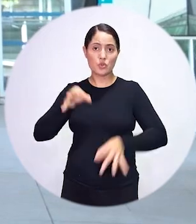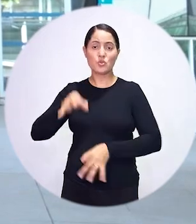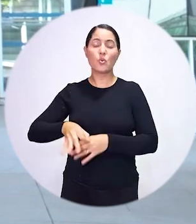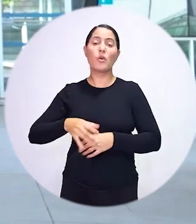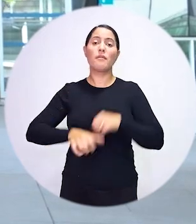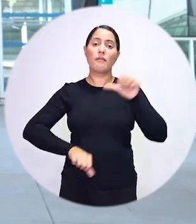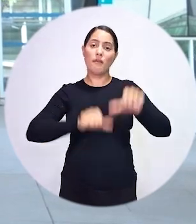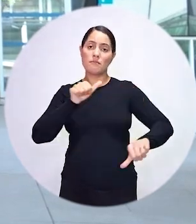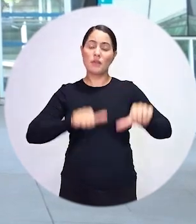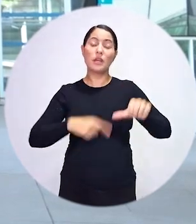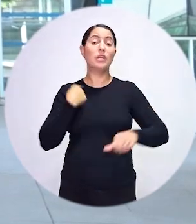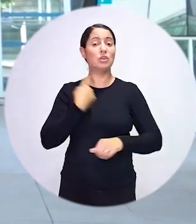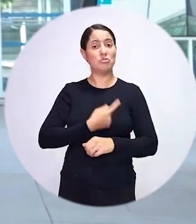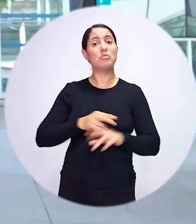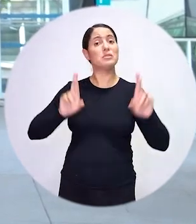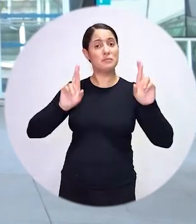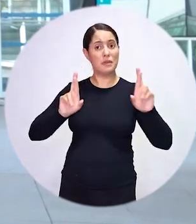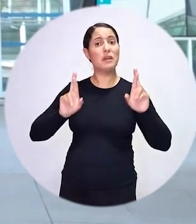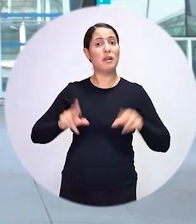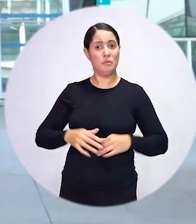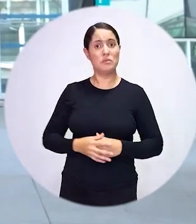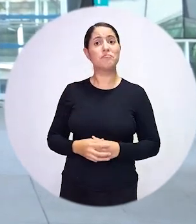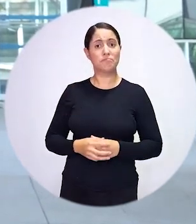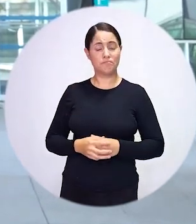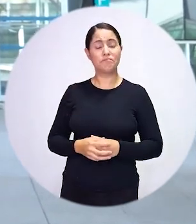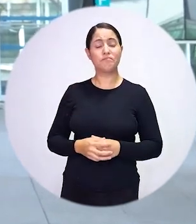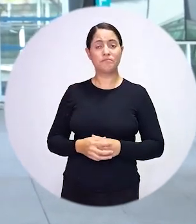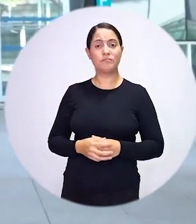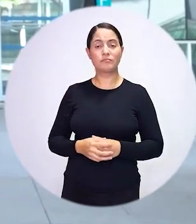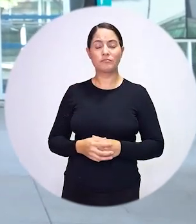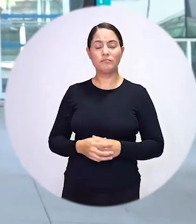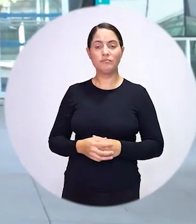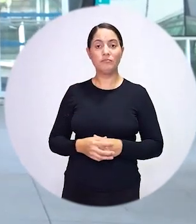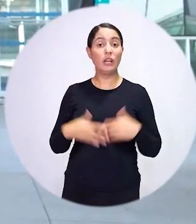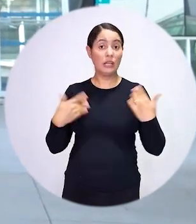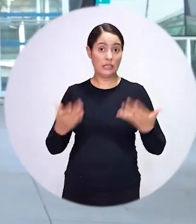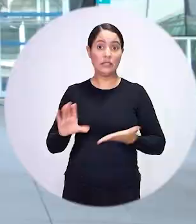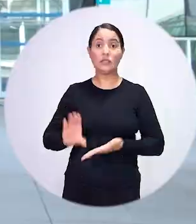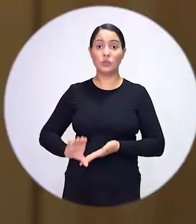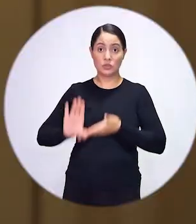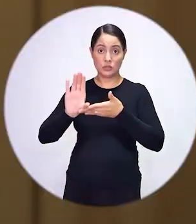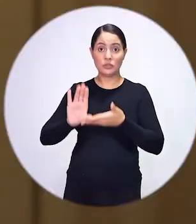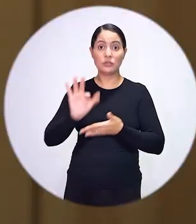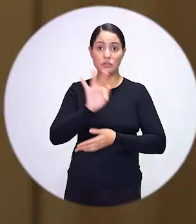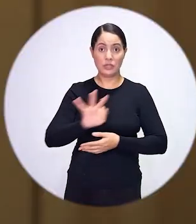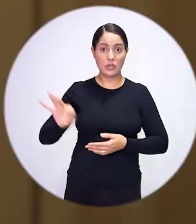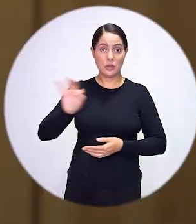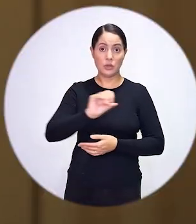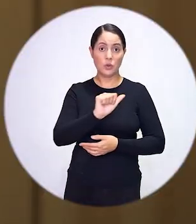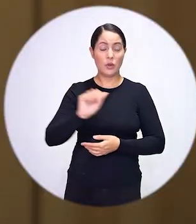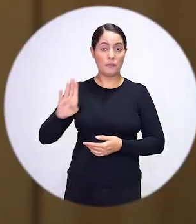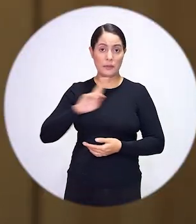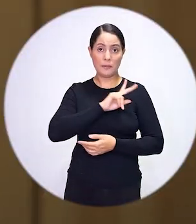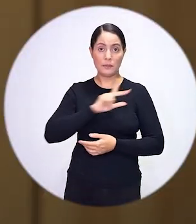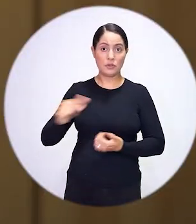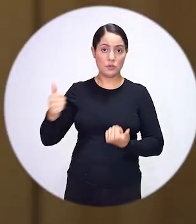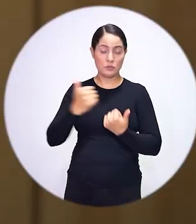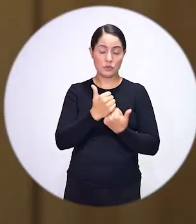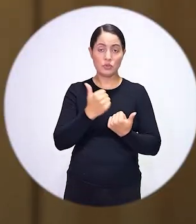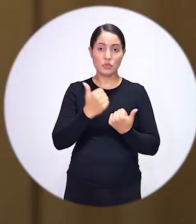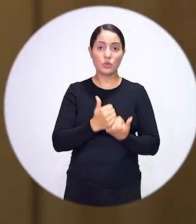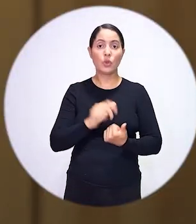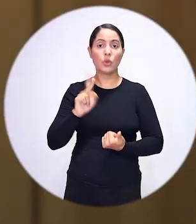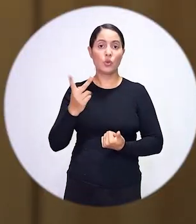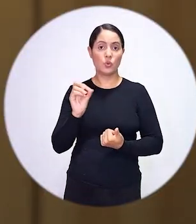para o colegiado para ser ratificado ou não e essa é a expectativa que se tem. Na ocasião, o presidente interino do